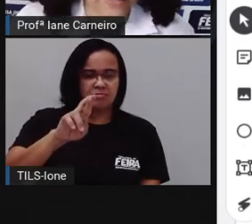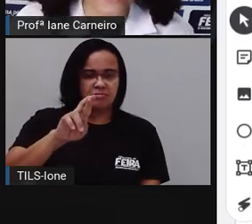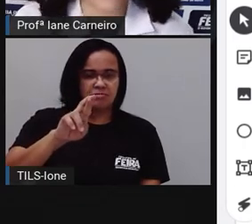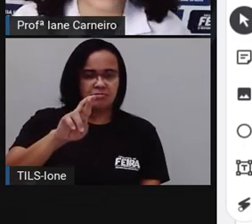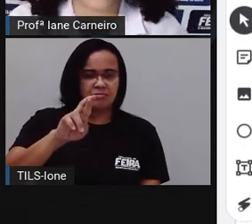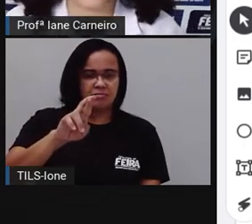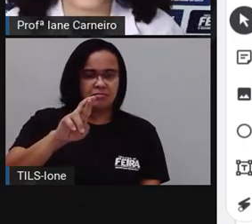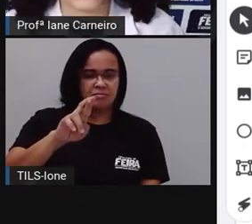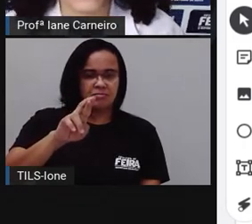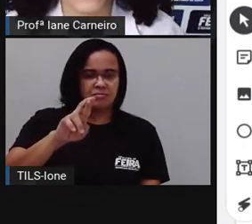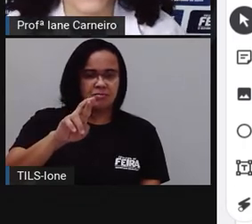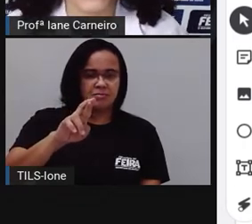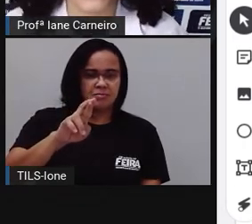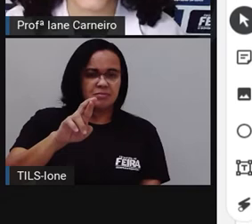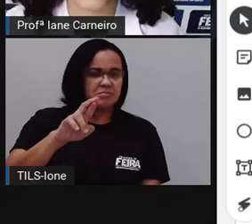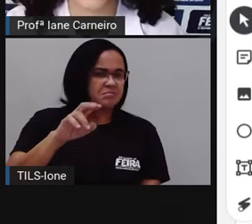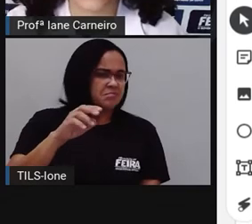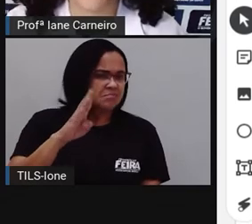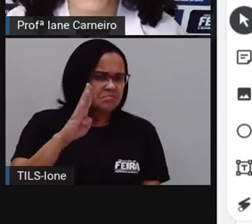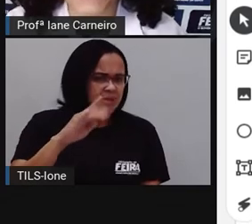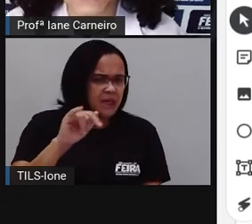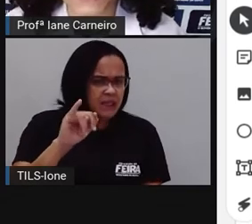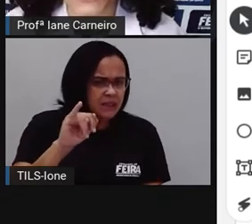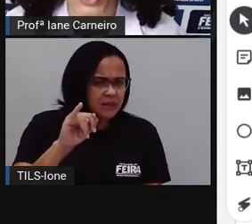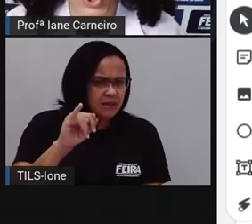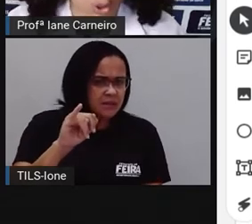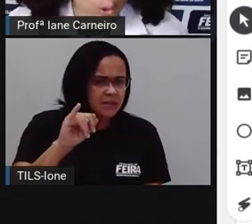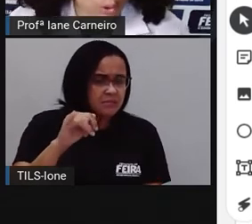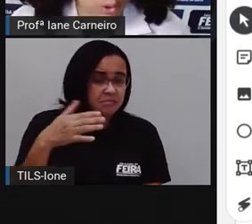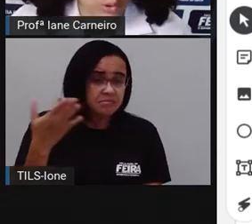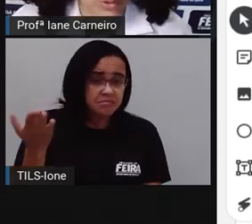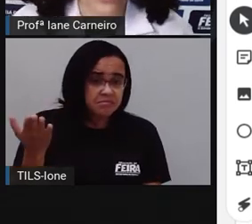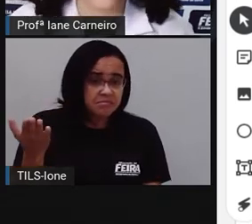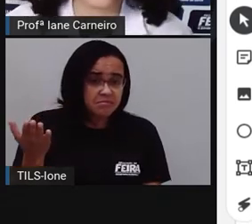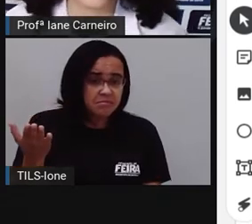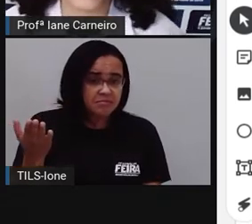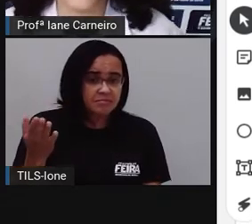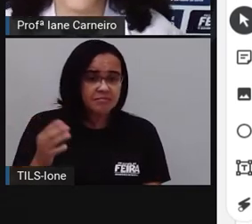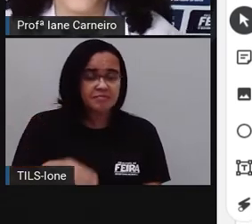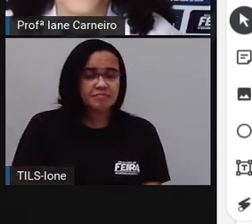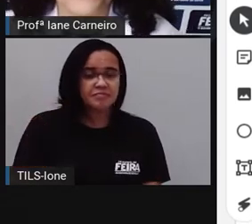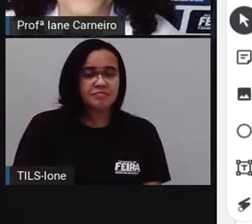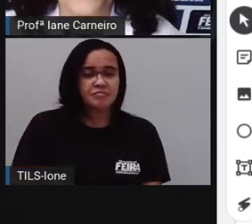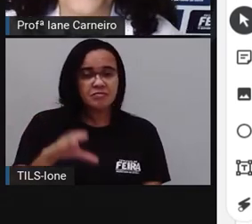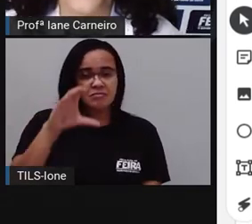Será que eu escrevi cabri? Escrevi cabrito. Vamos ler?